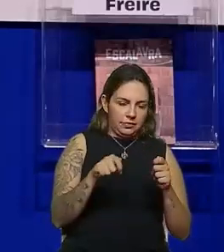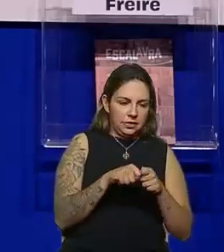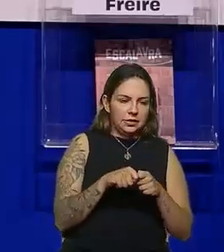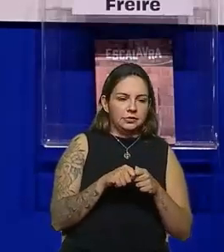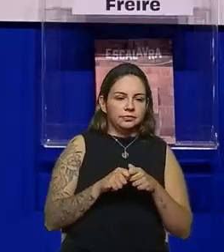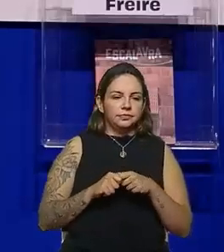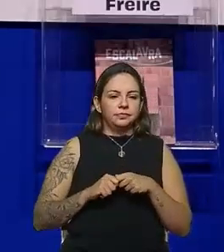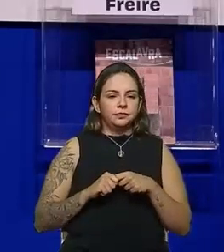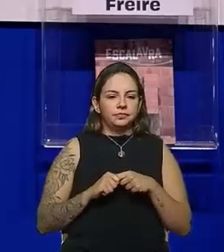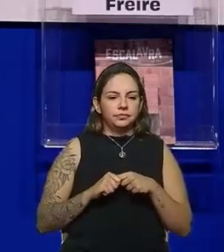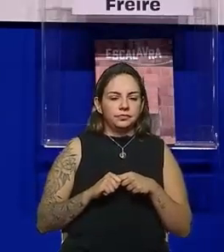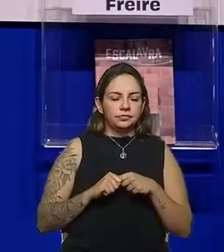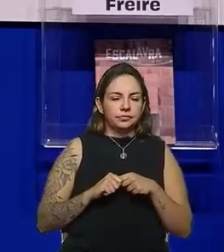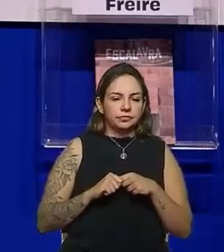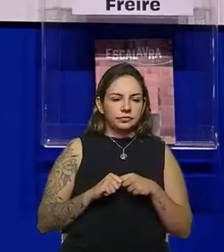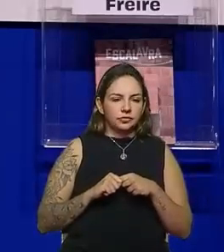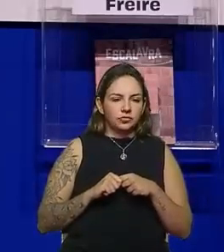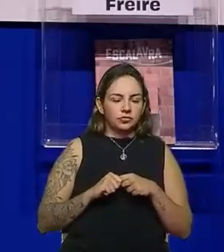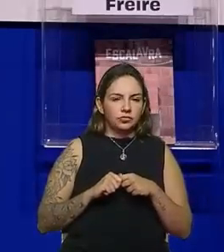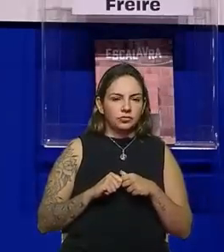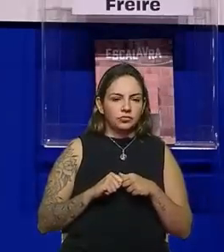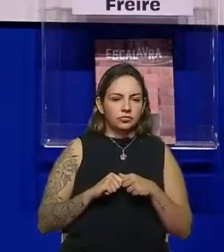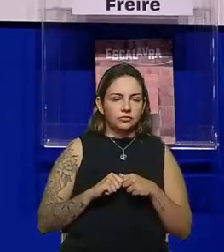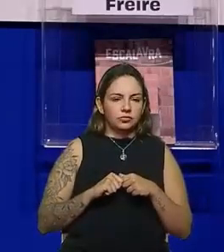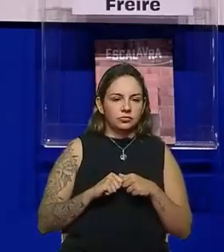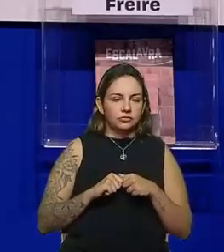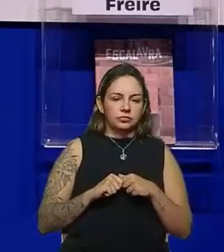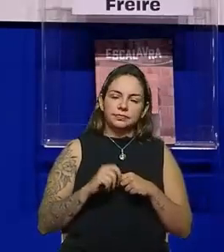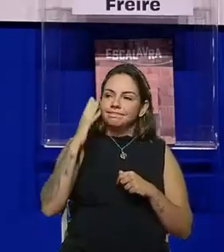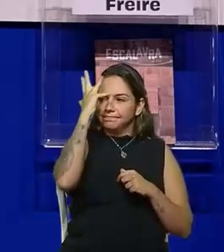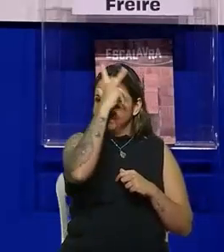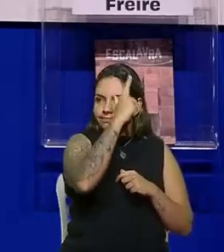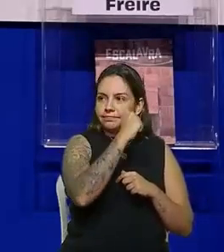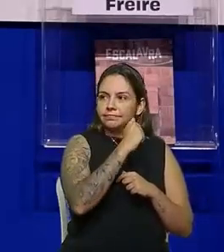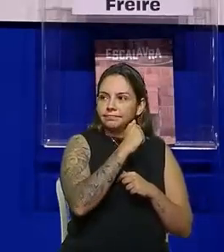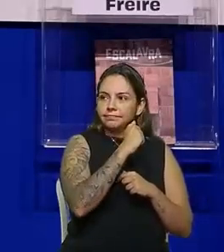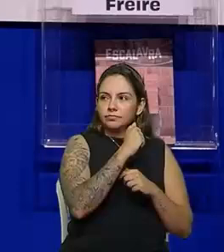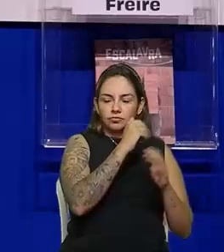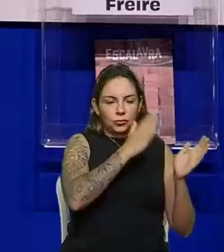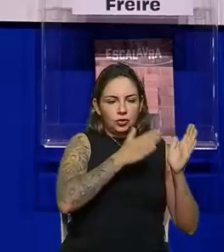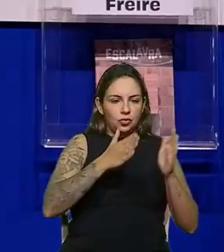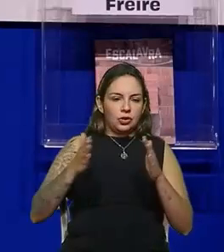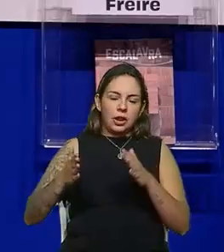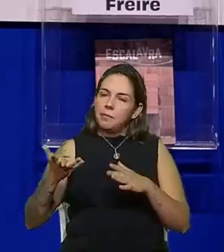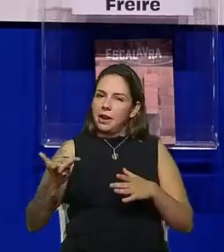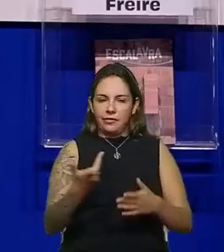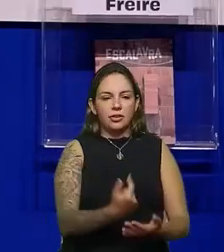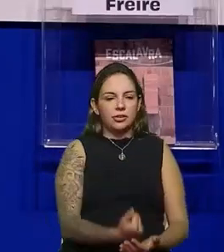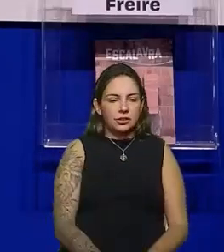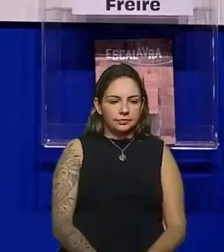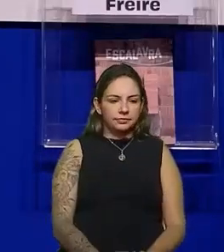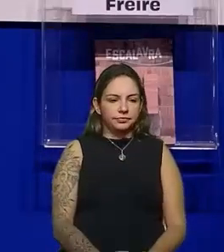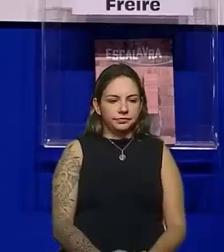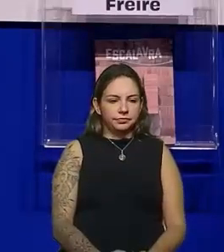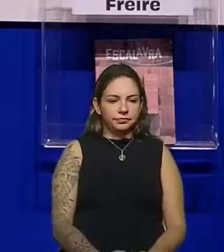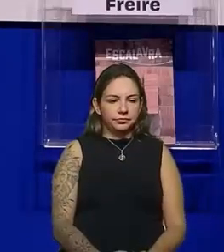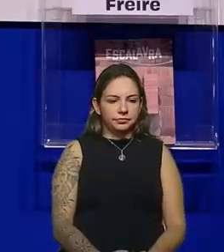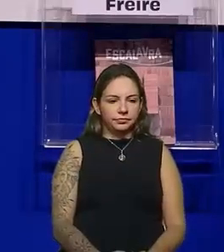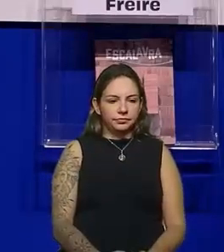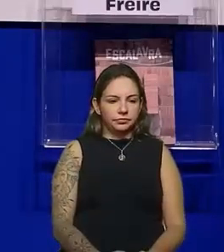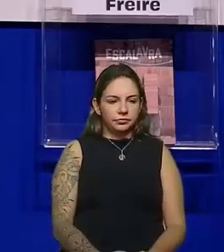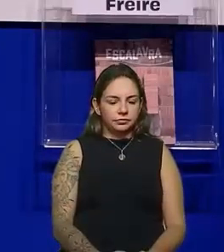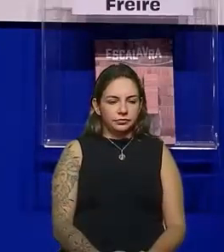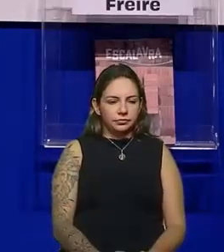Neto, Vinícius de Moraes, o pai dela, né? É uma belíssima série, né? Aquilo é uma coisa maravilhosa, né? E você ouvir